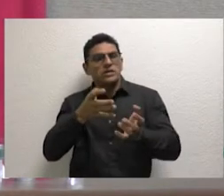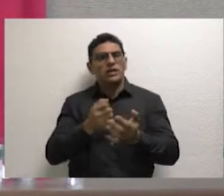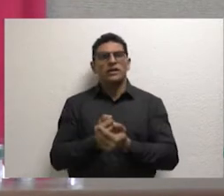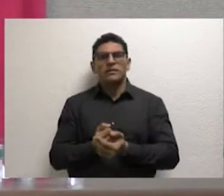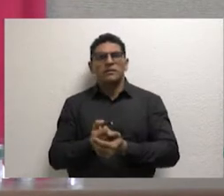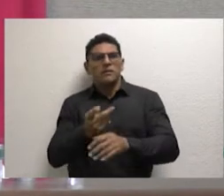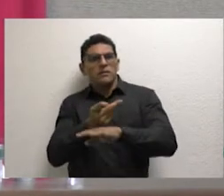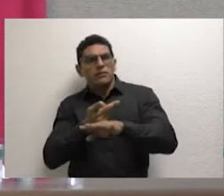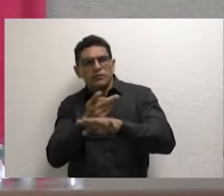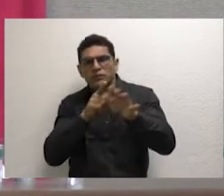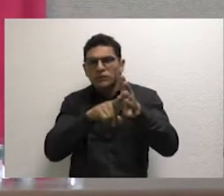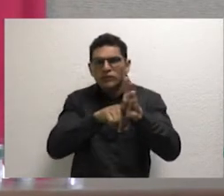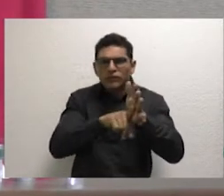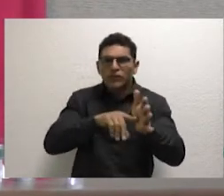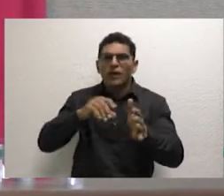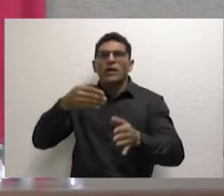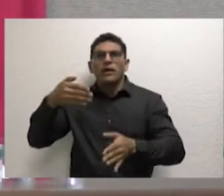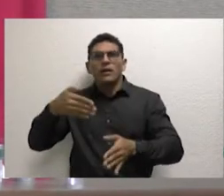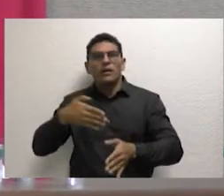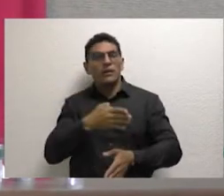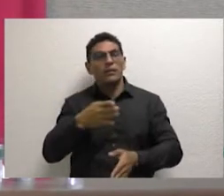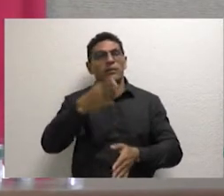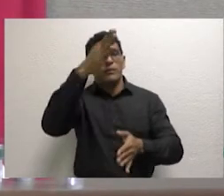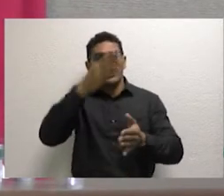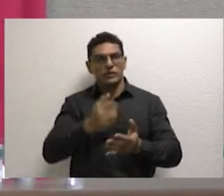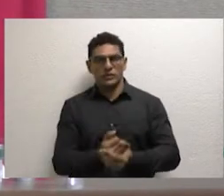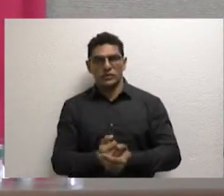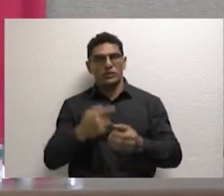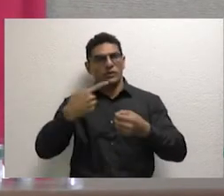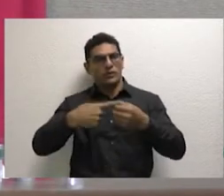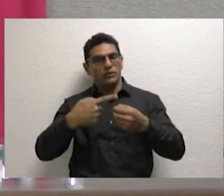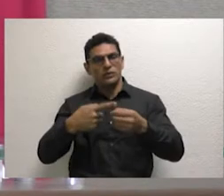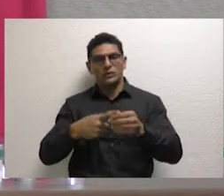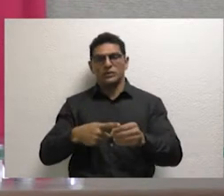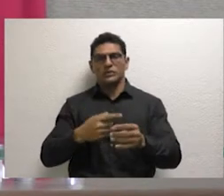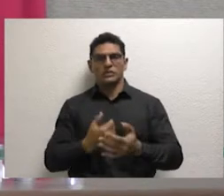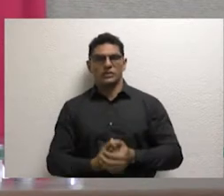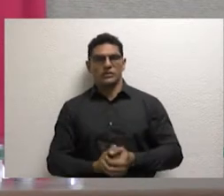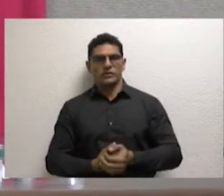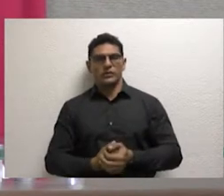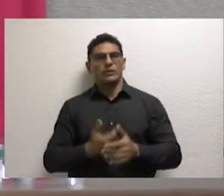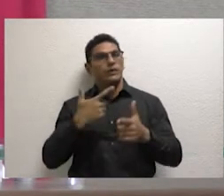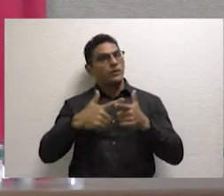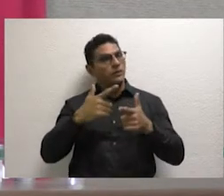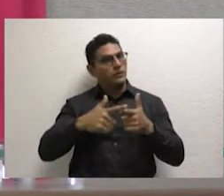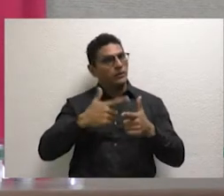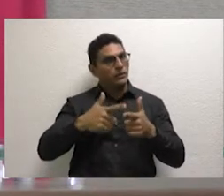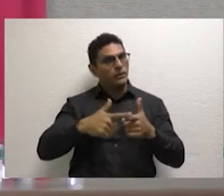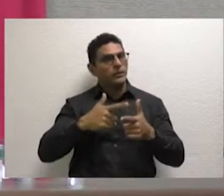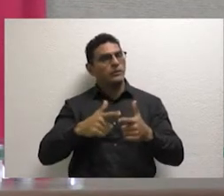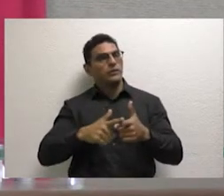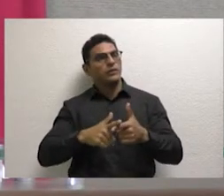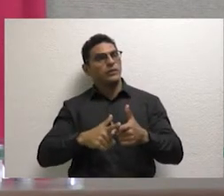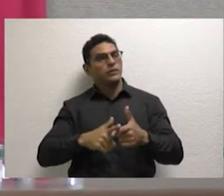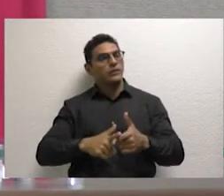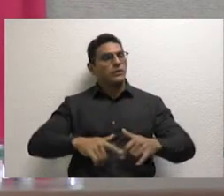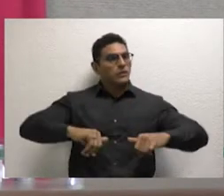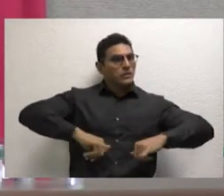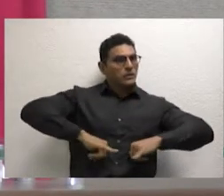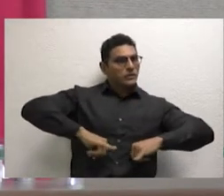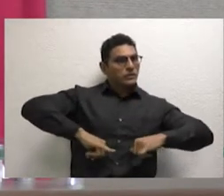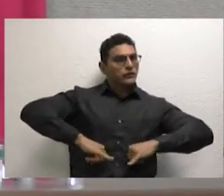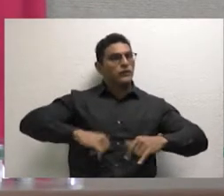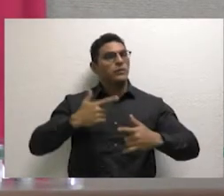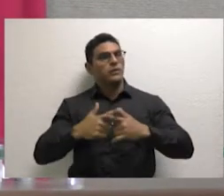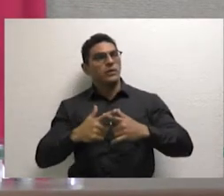economicamente a criação de peixe no município. É uma problemática que essa pessoa vai sofrer com isso, que é a questão do preço da ração.